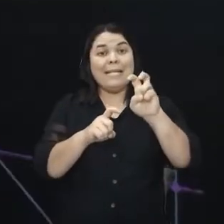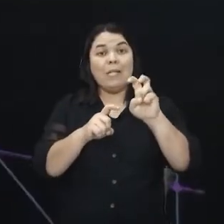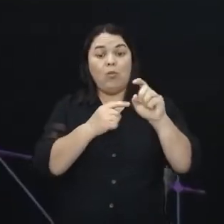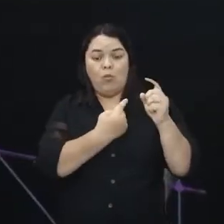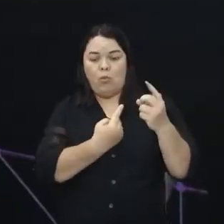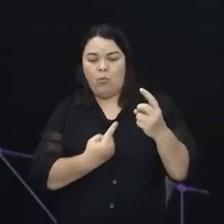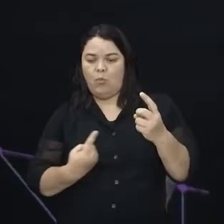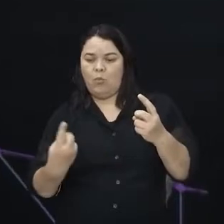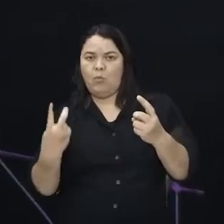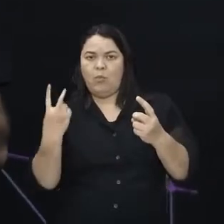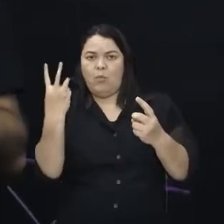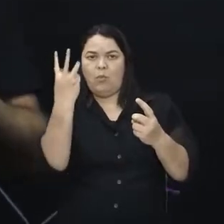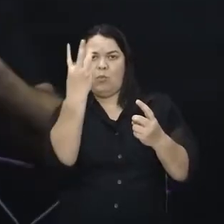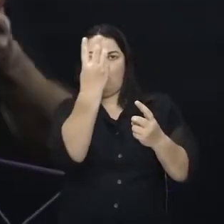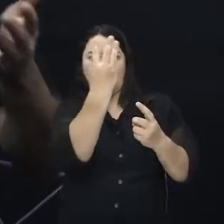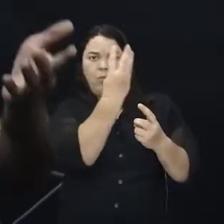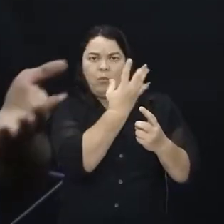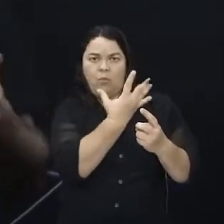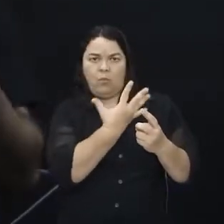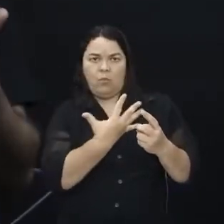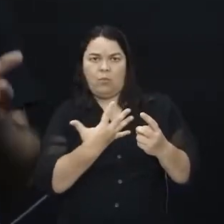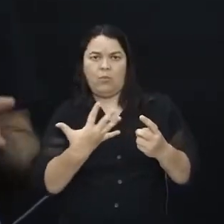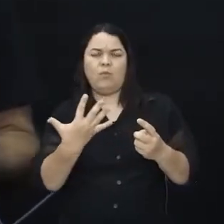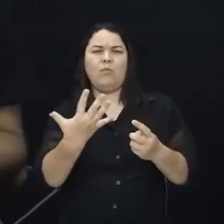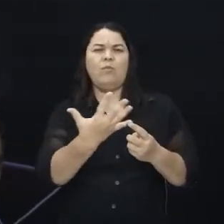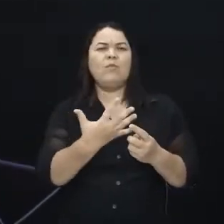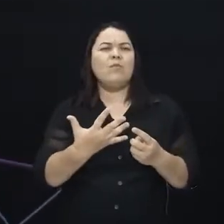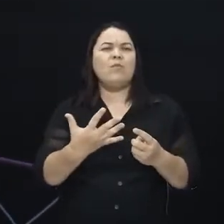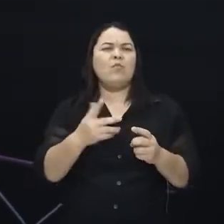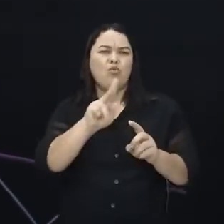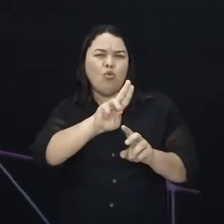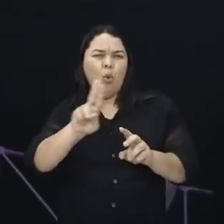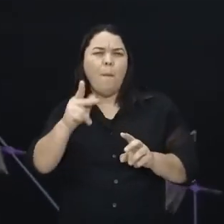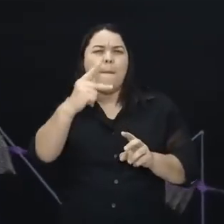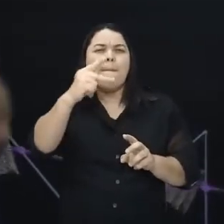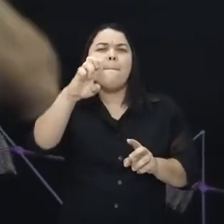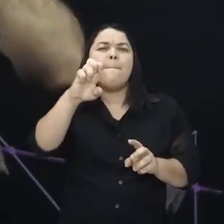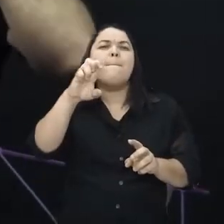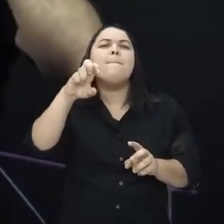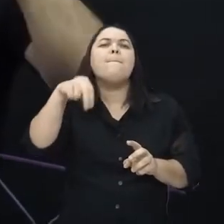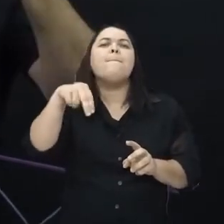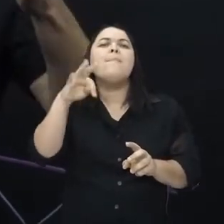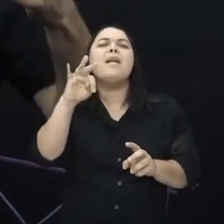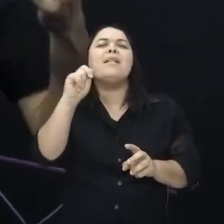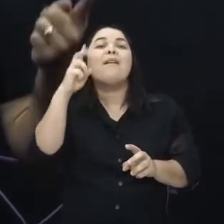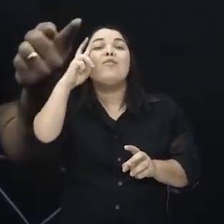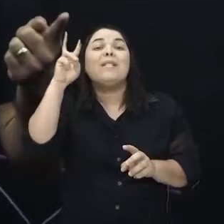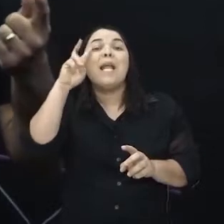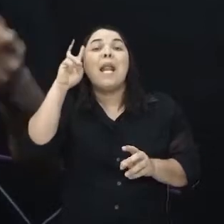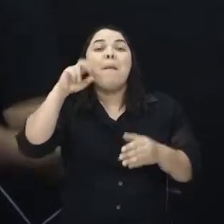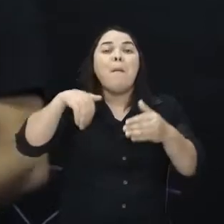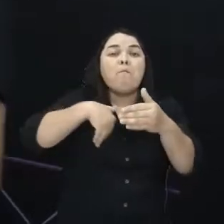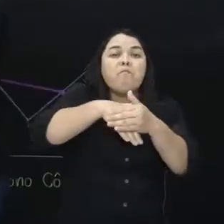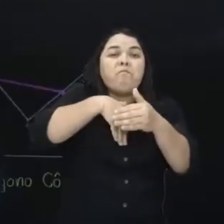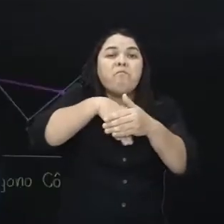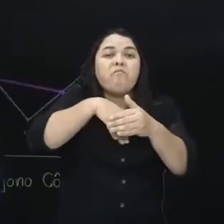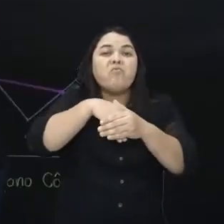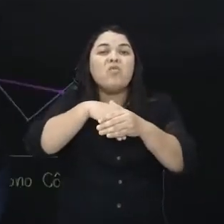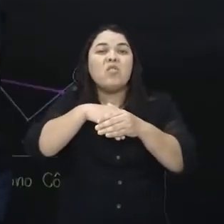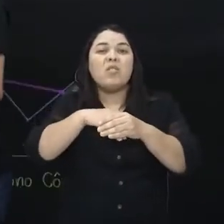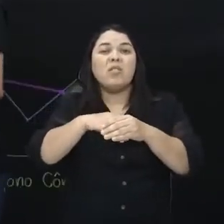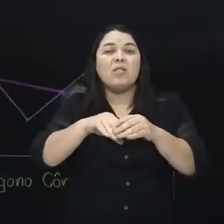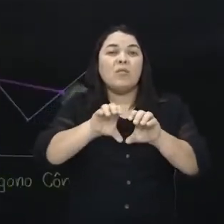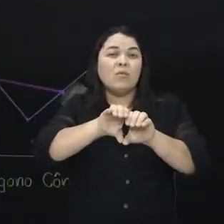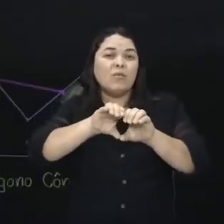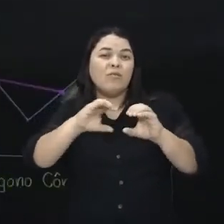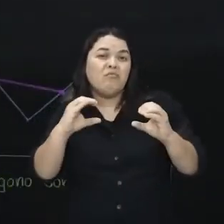de penta. E aí você lembra da seleção brasileira, futebol, que é pentacampeão mundial. Então você também pega essa ideia, tá?